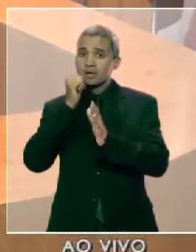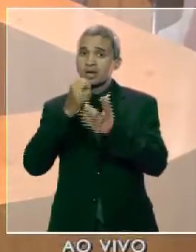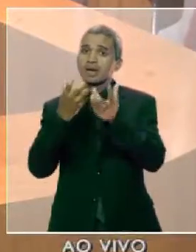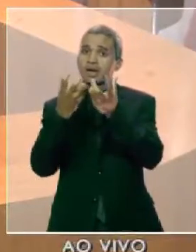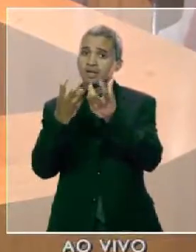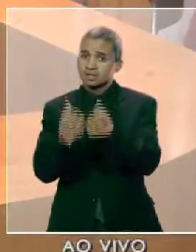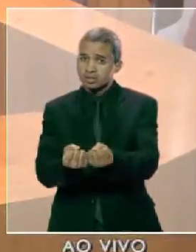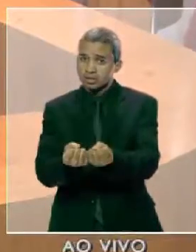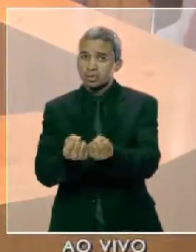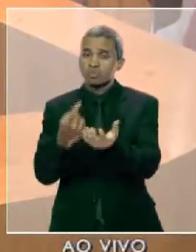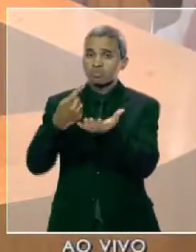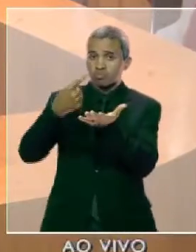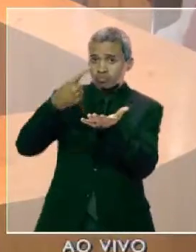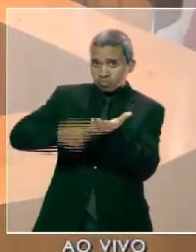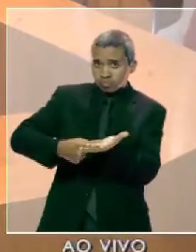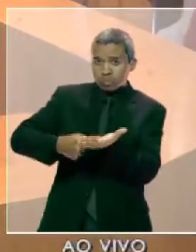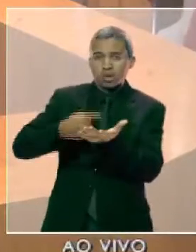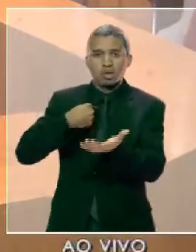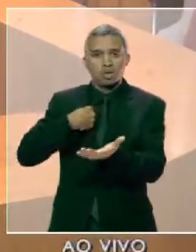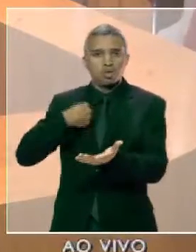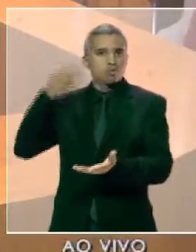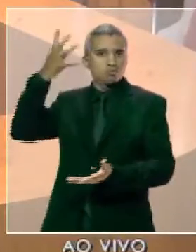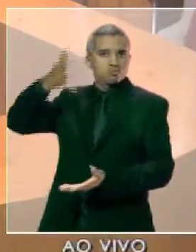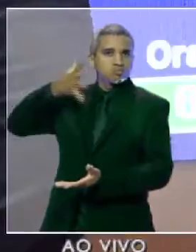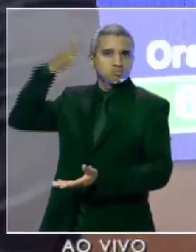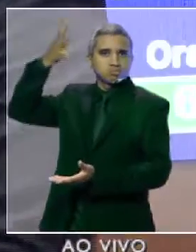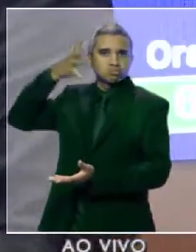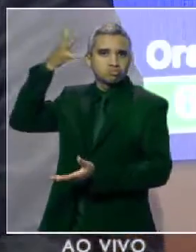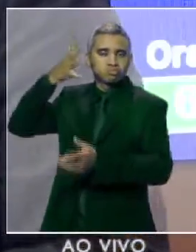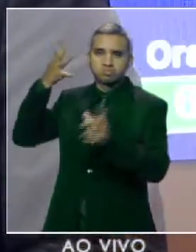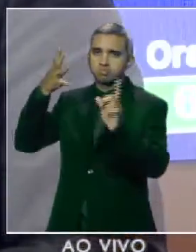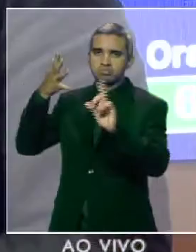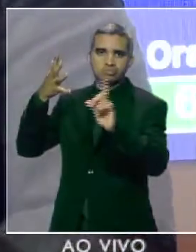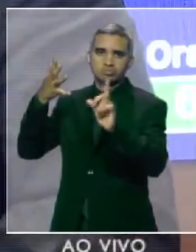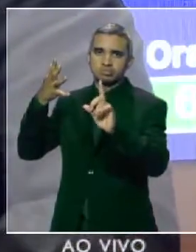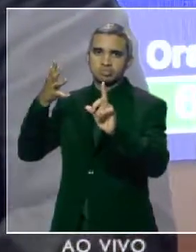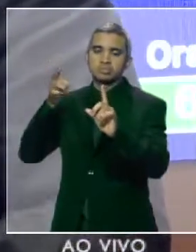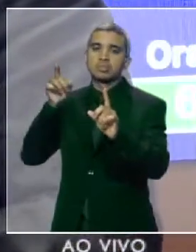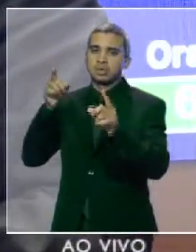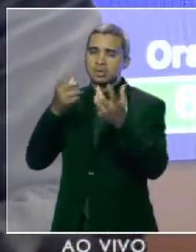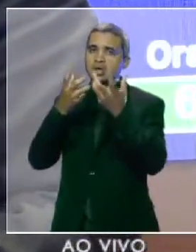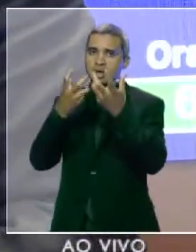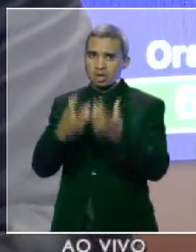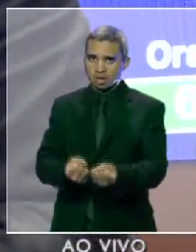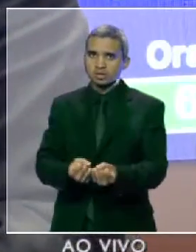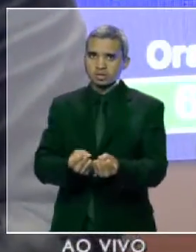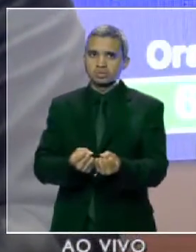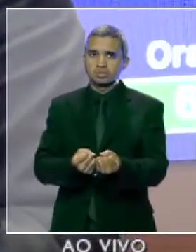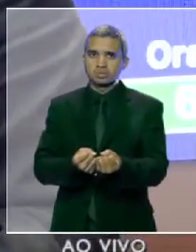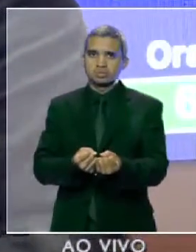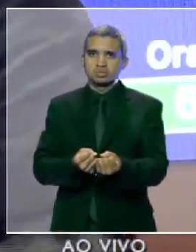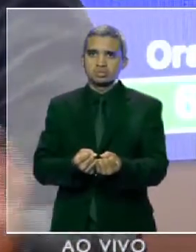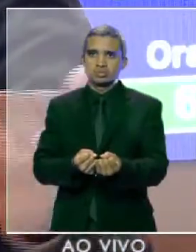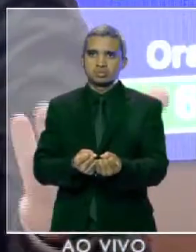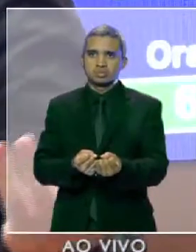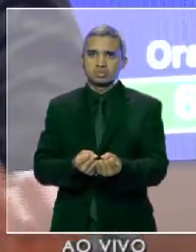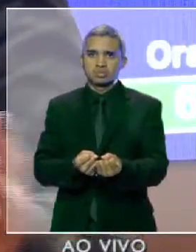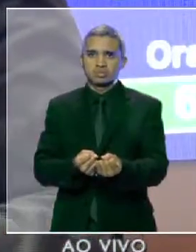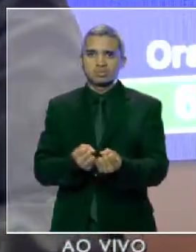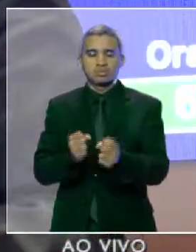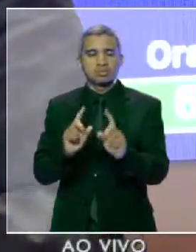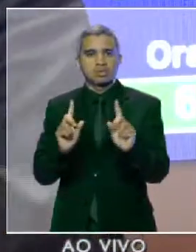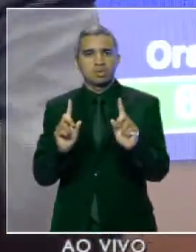cerimonial que não falaria no evento. Ela aceitou essa, não diria uma